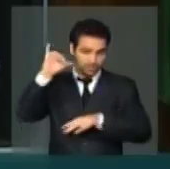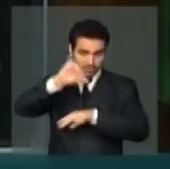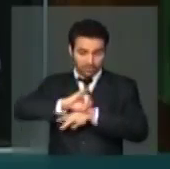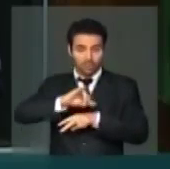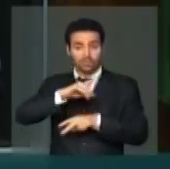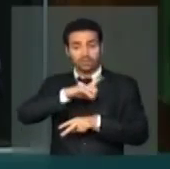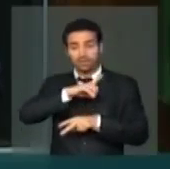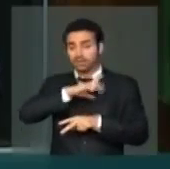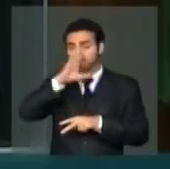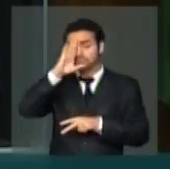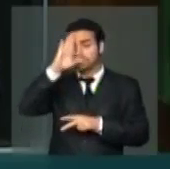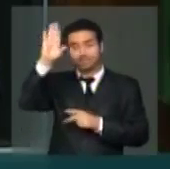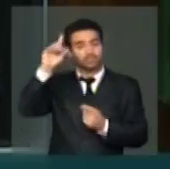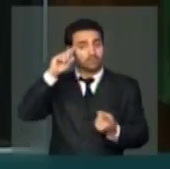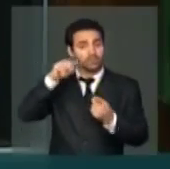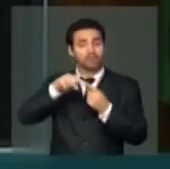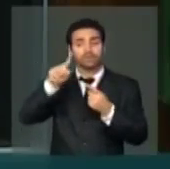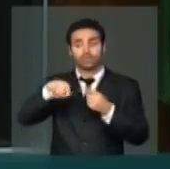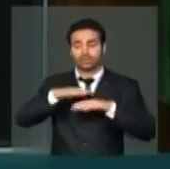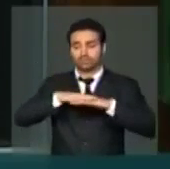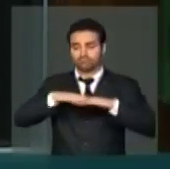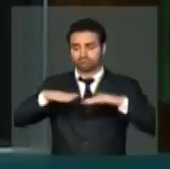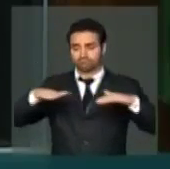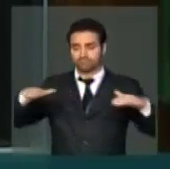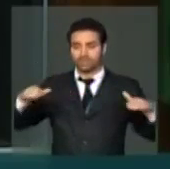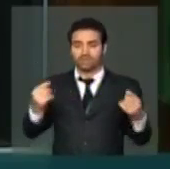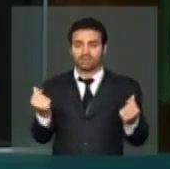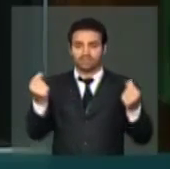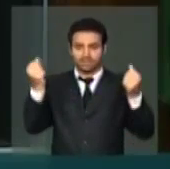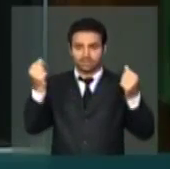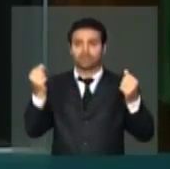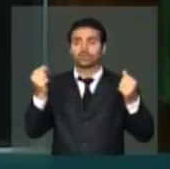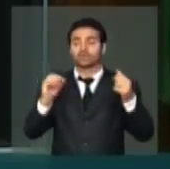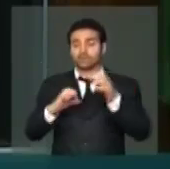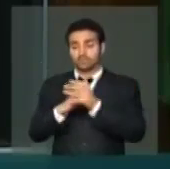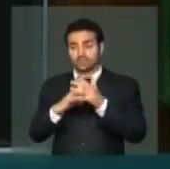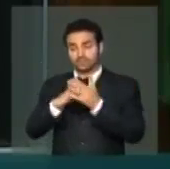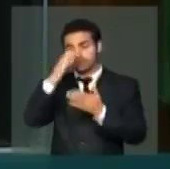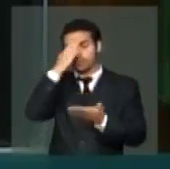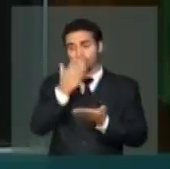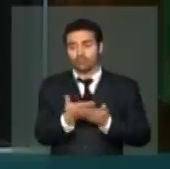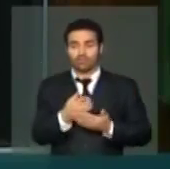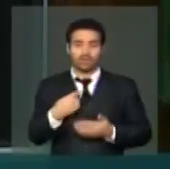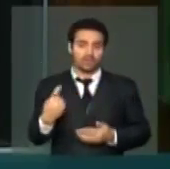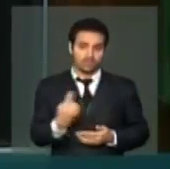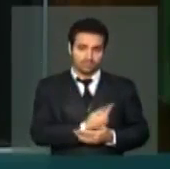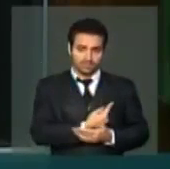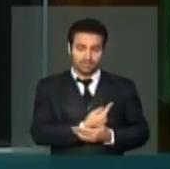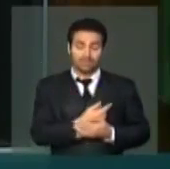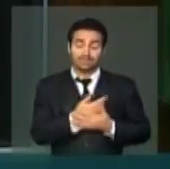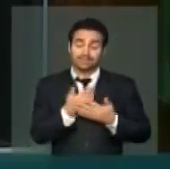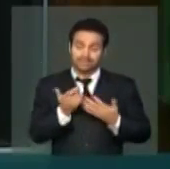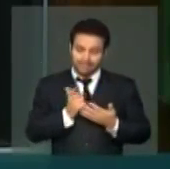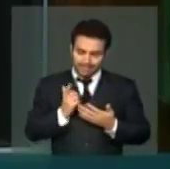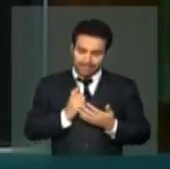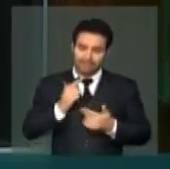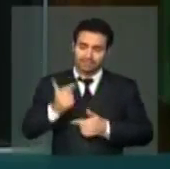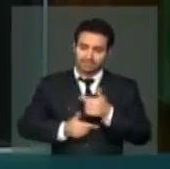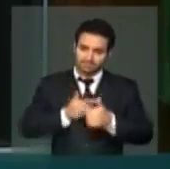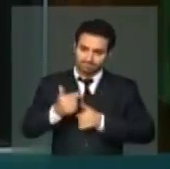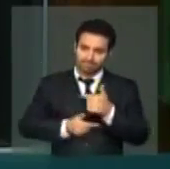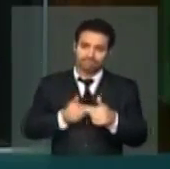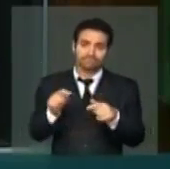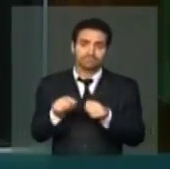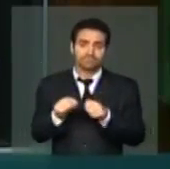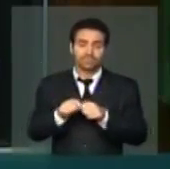metas estabilizar a inflação e reobter a confiança dos empresários. Isso vem sendo feito muitas vezes